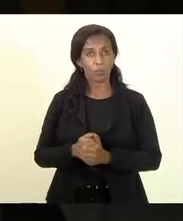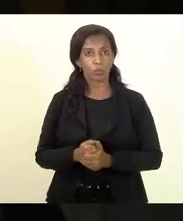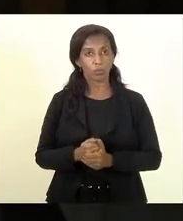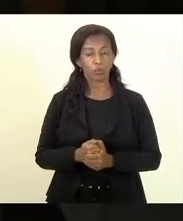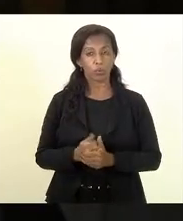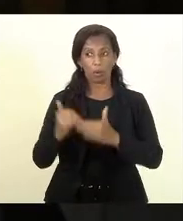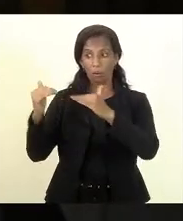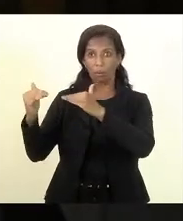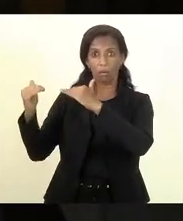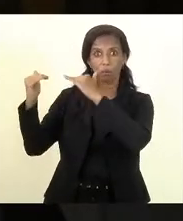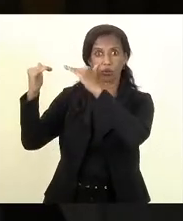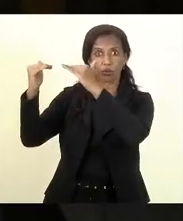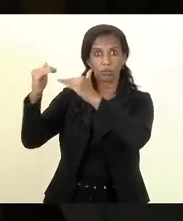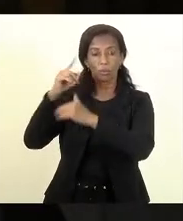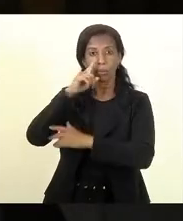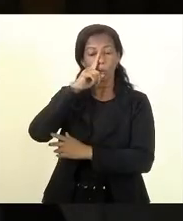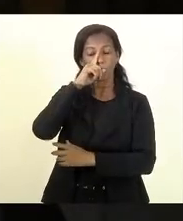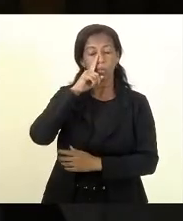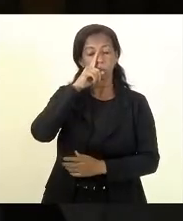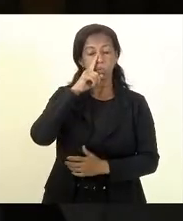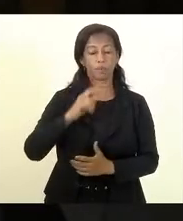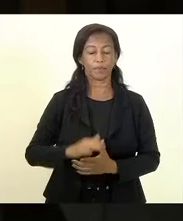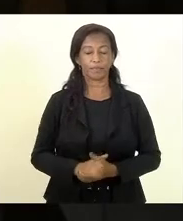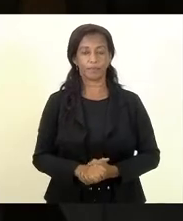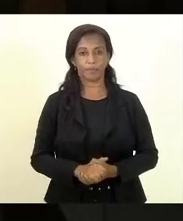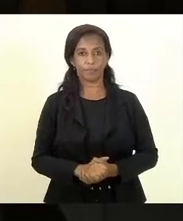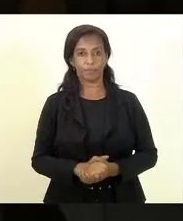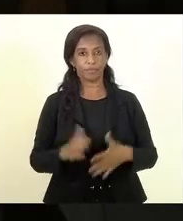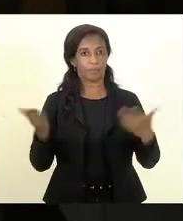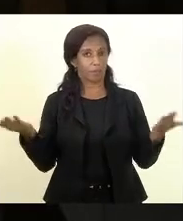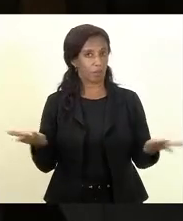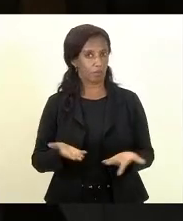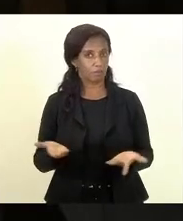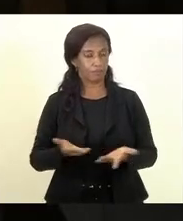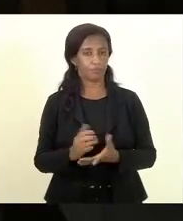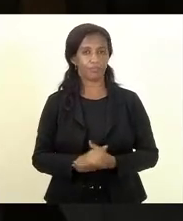alta periculosidade, presidente. E hoje,